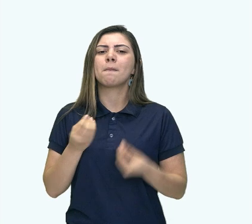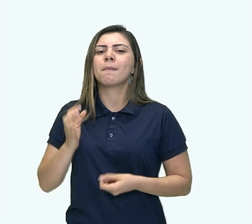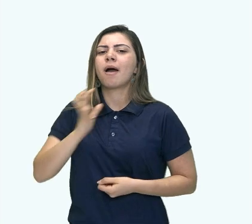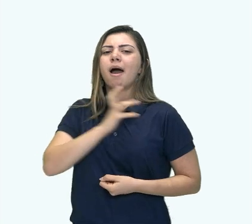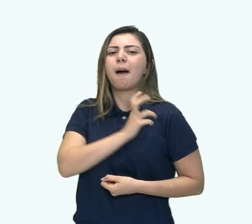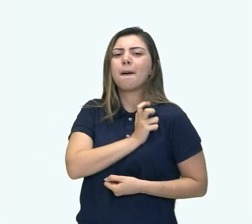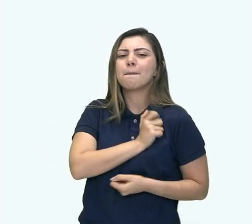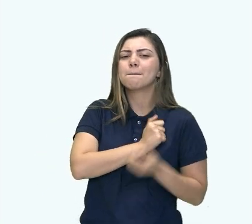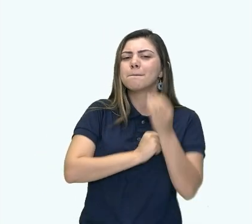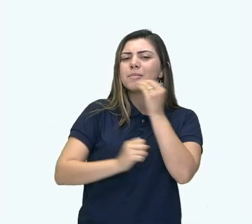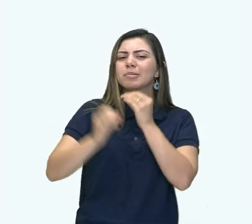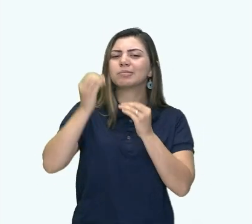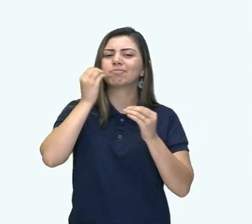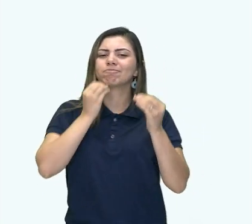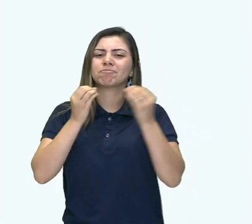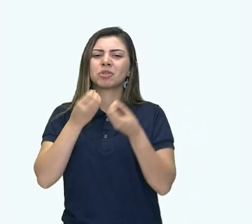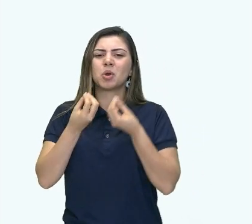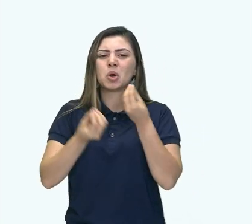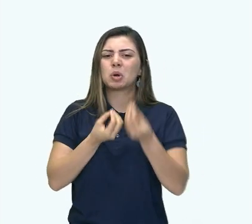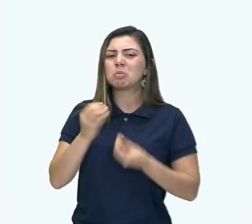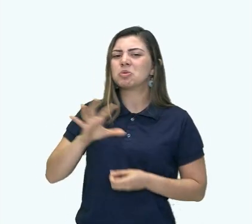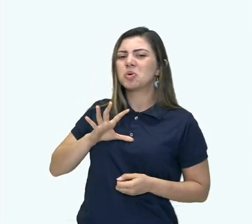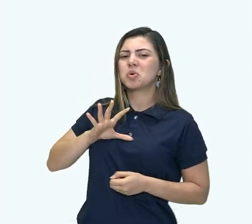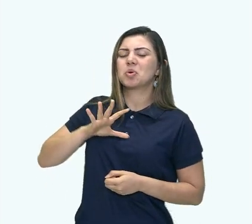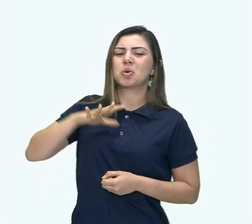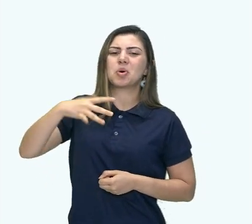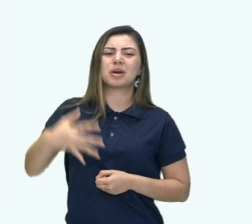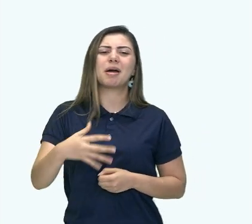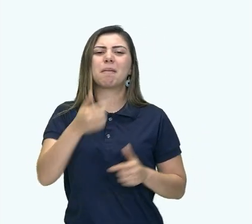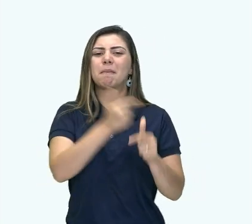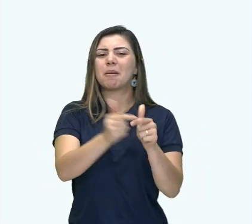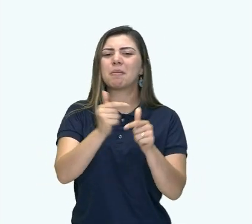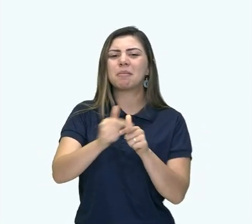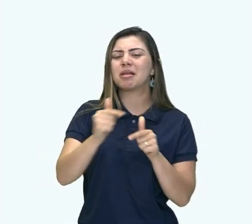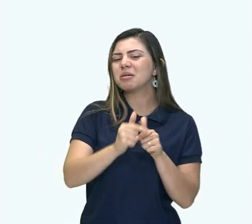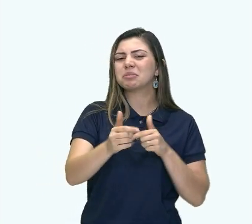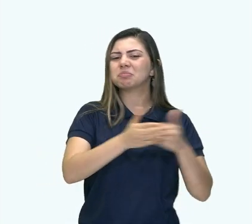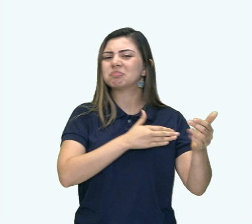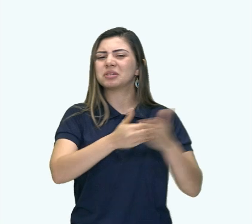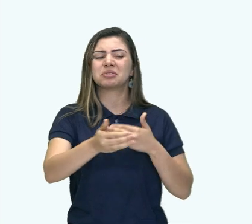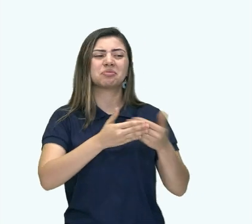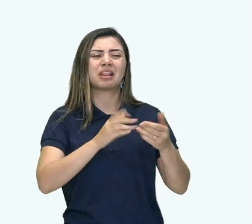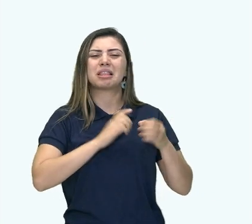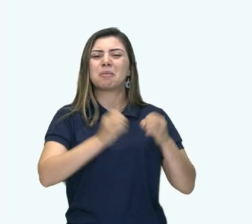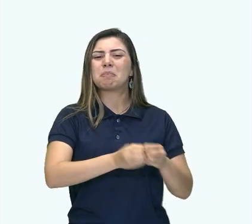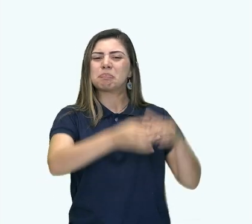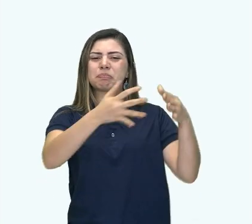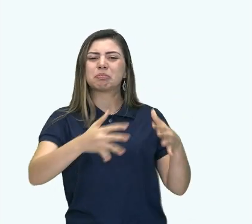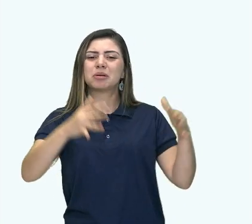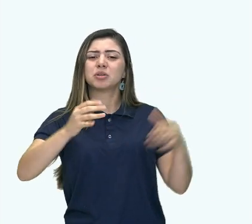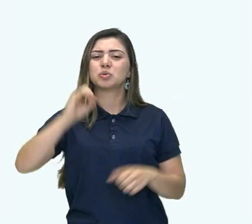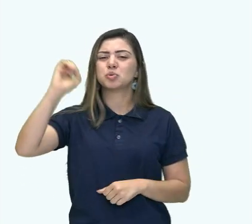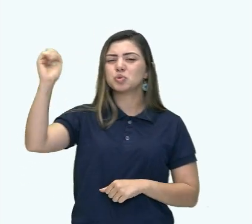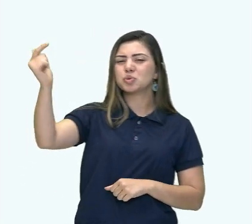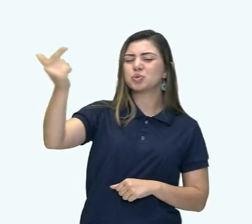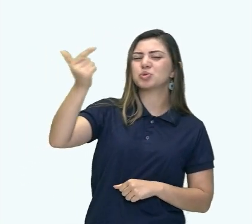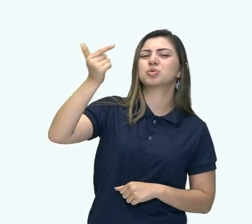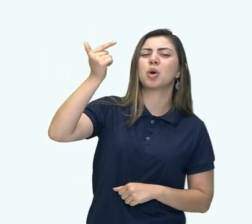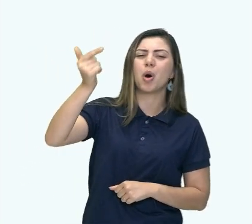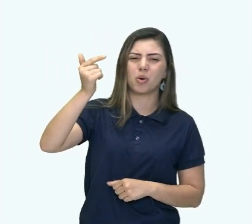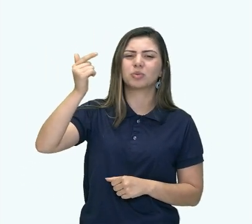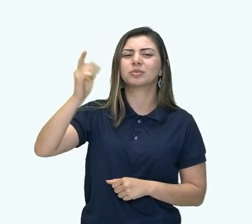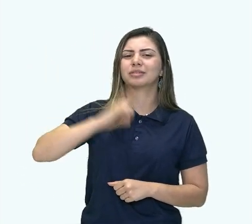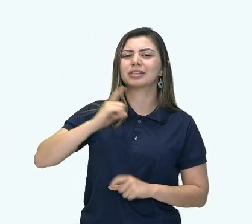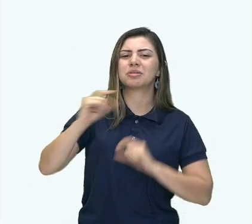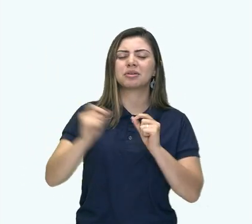amor, em dentes, pernas, bandeiras, bomba e Brigitte Bardot. O sol nas bancas de revista